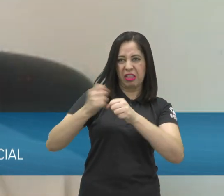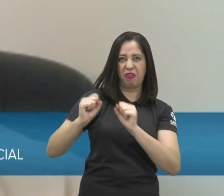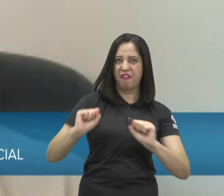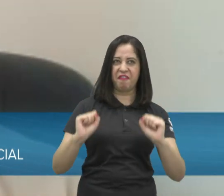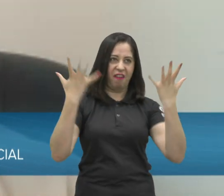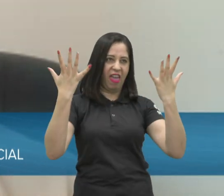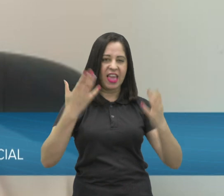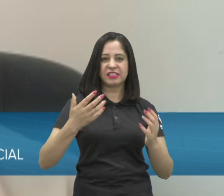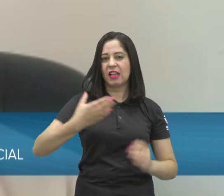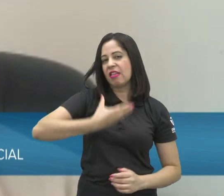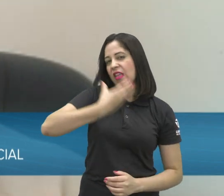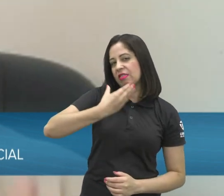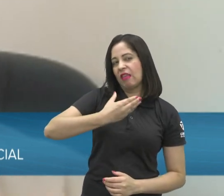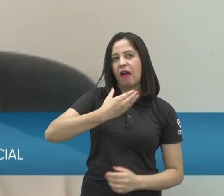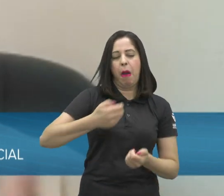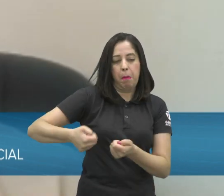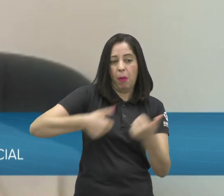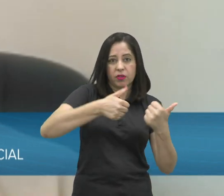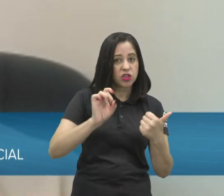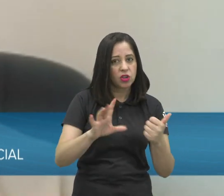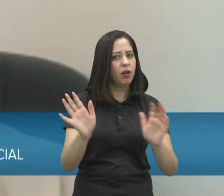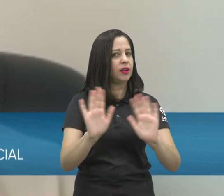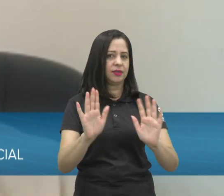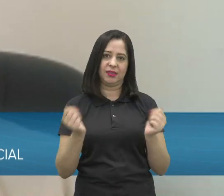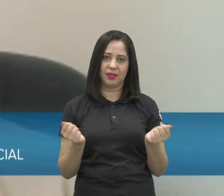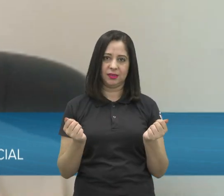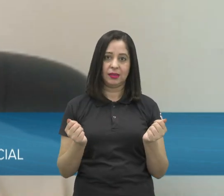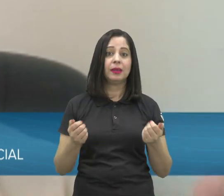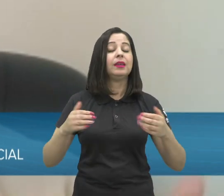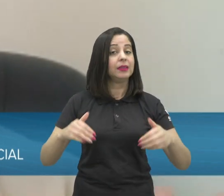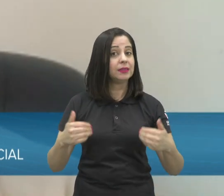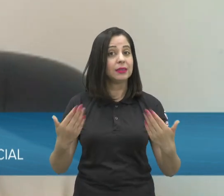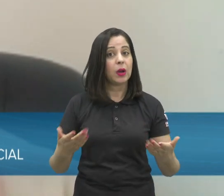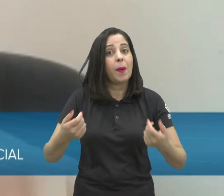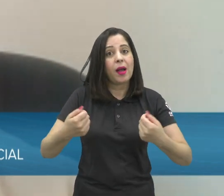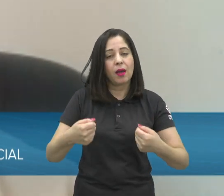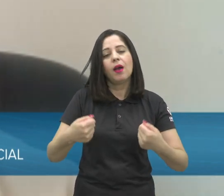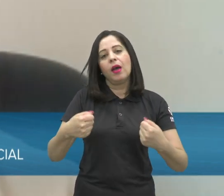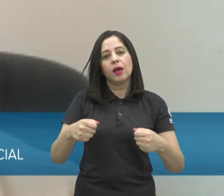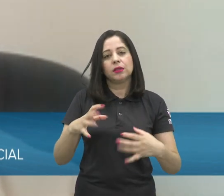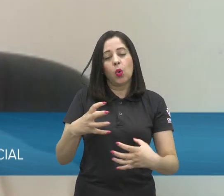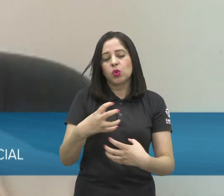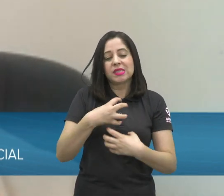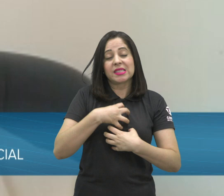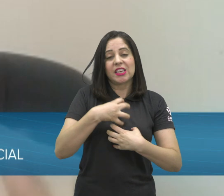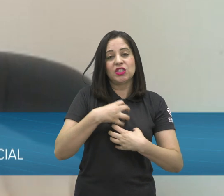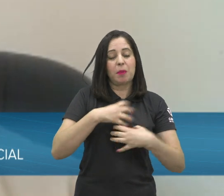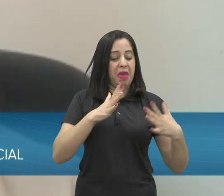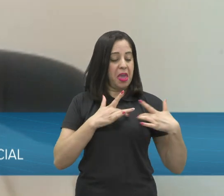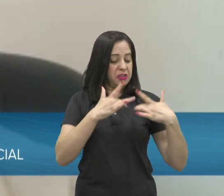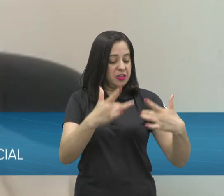volta a olhar para nós, né? Como sociedade, como seres humanos, é olhar como um todo, e entendo que é um sentimento